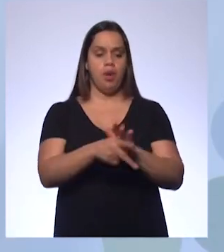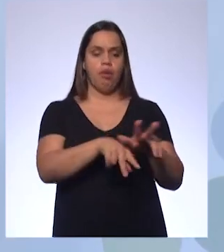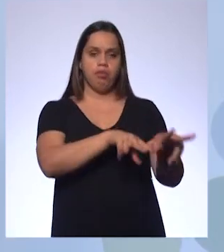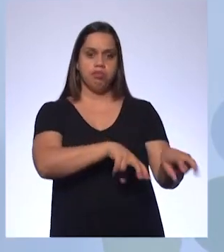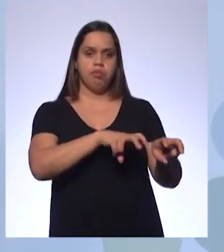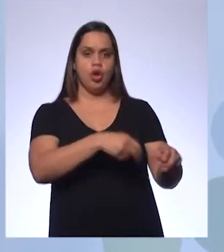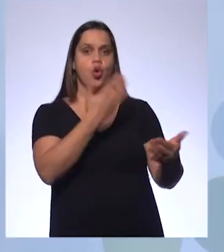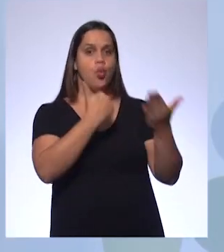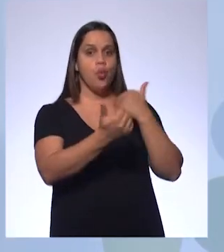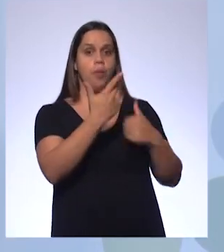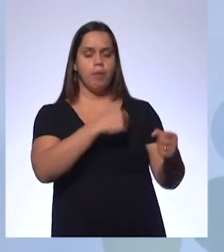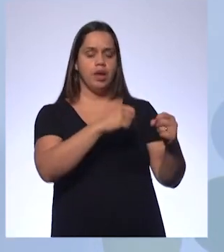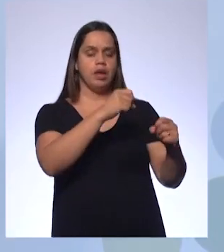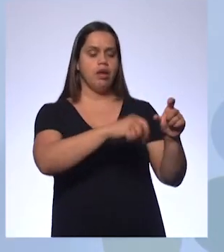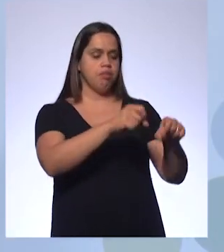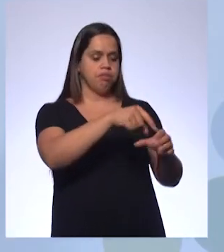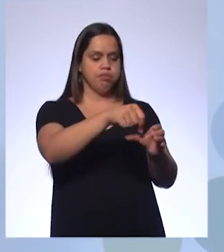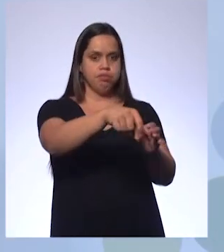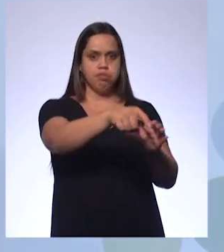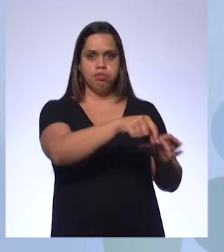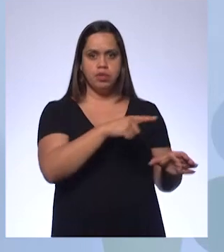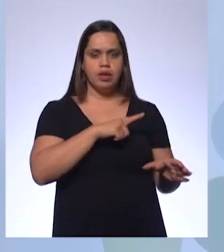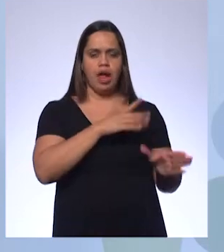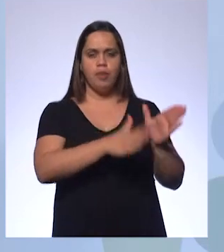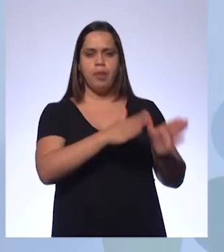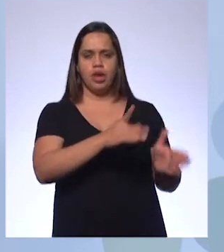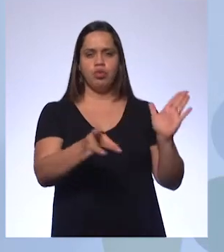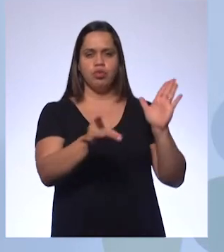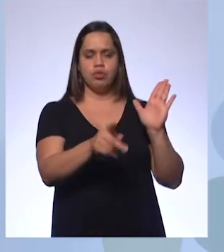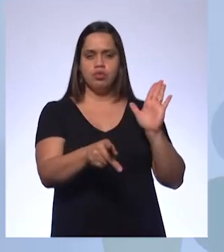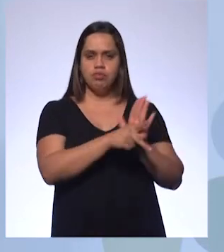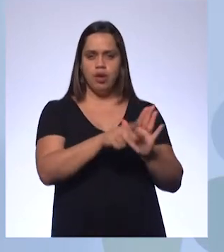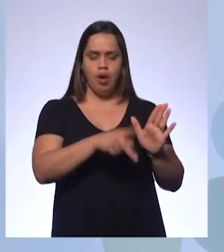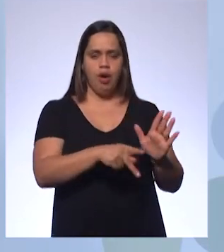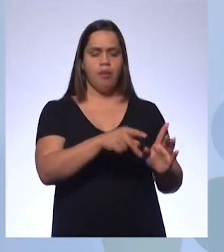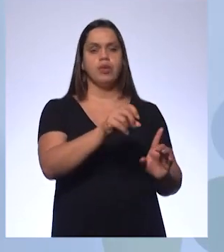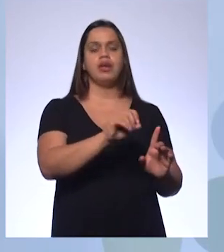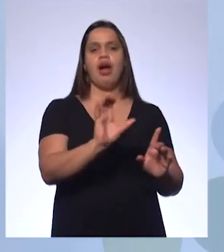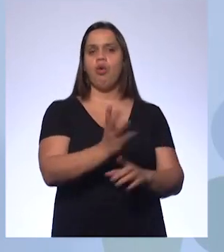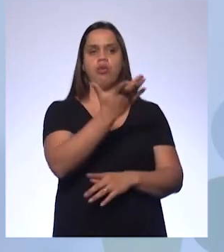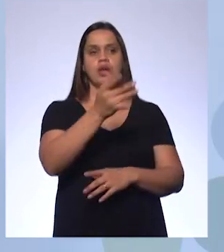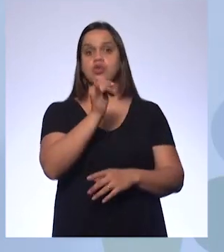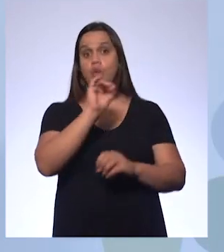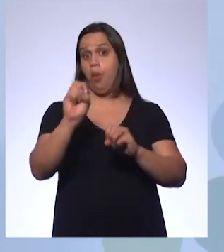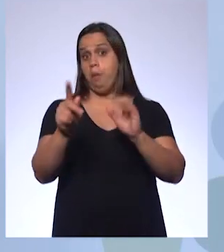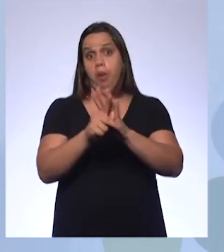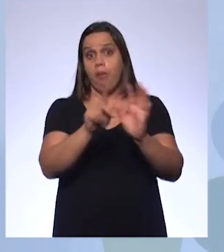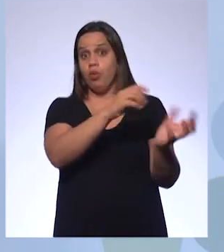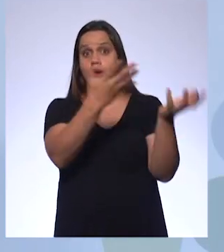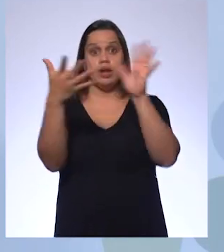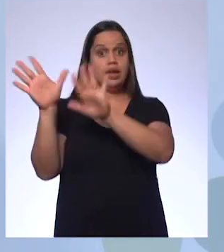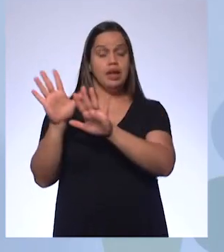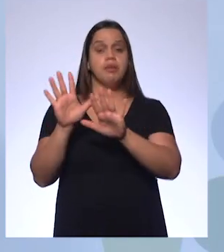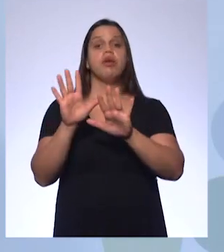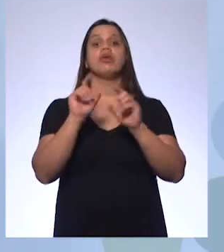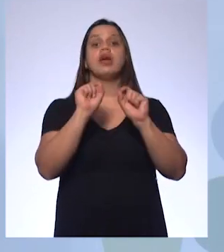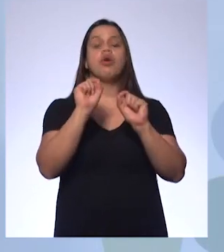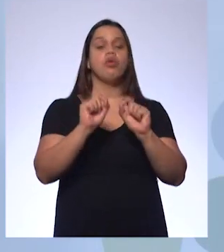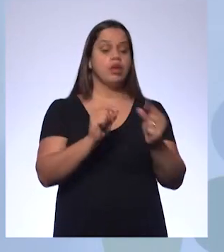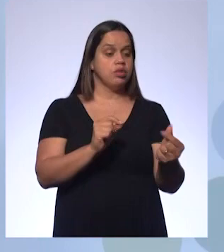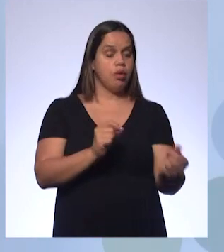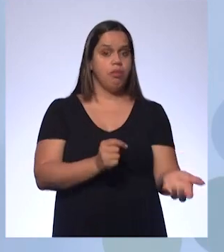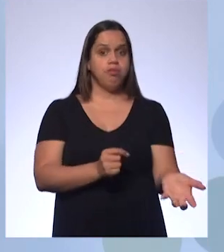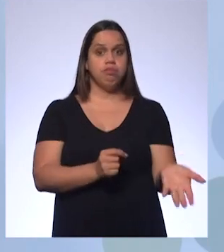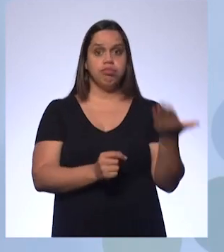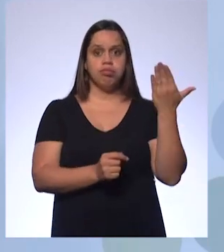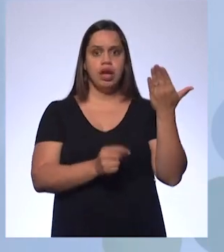né, os alimentos, né, quando estão na entre-safra, quando tem alguma intercorrência, às vezes até climática, o preço sobe, né? A gente